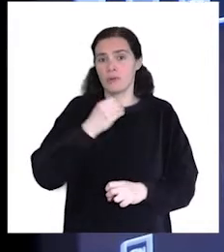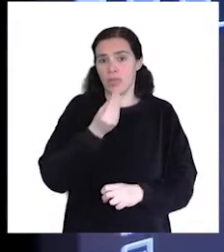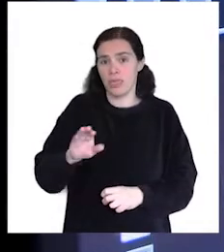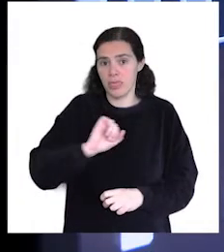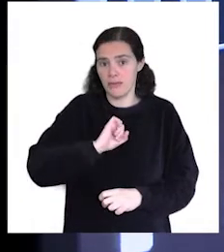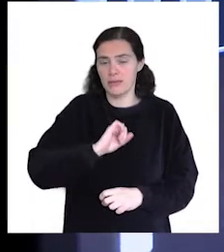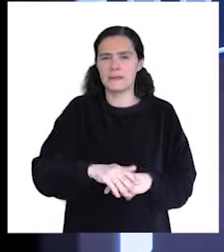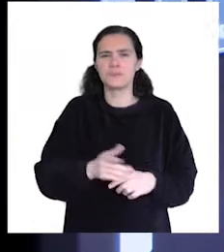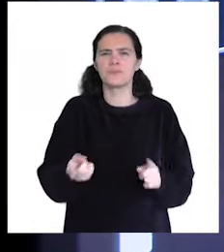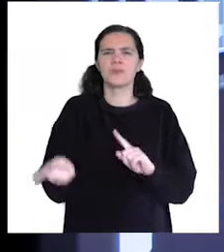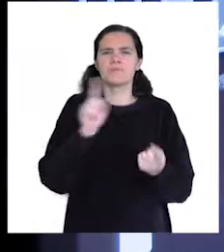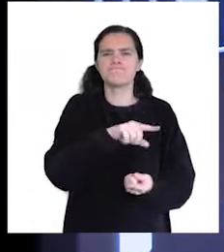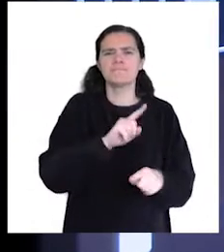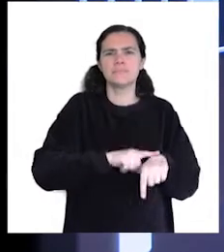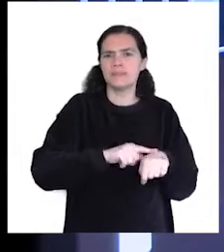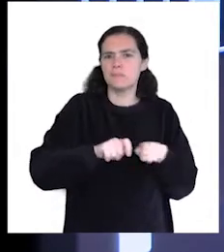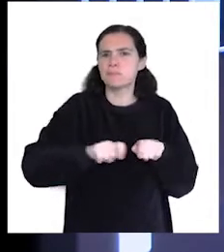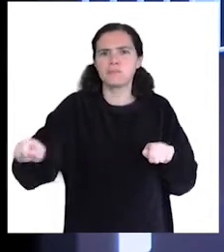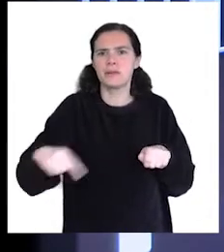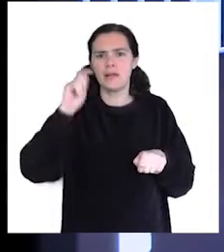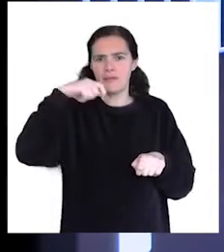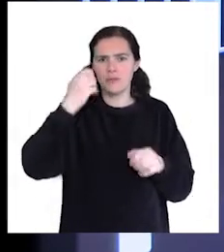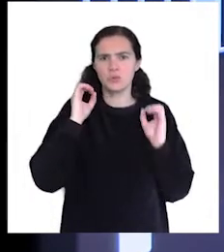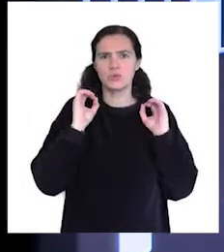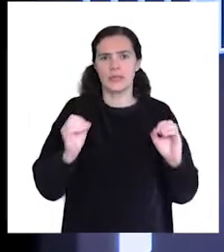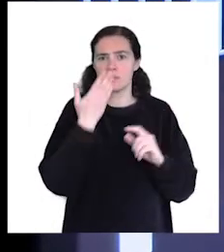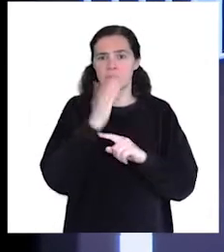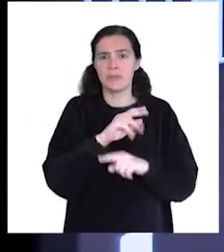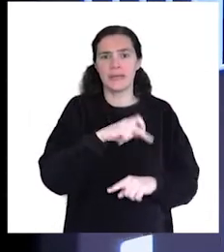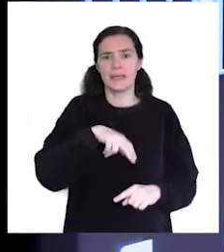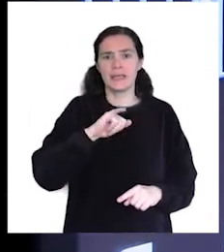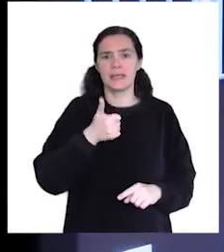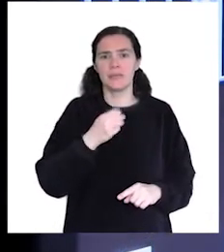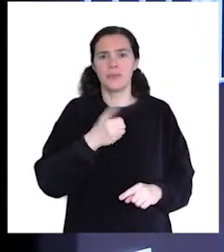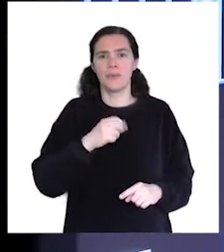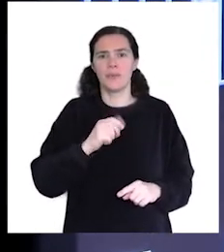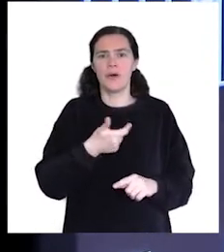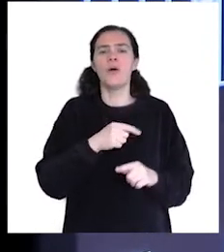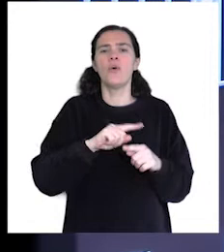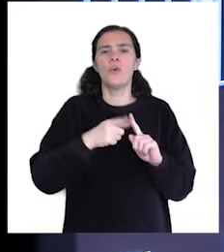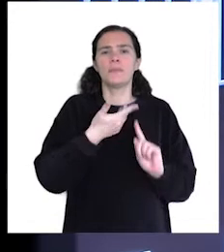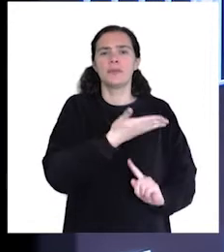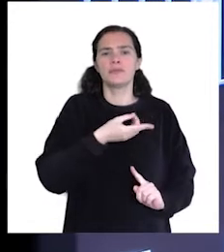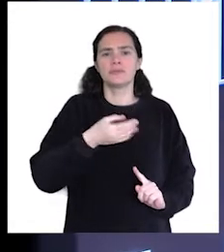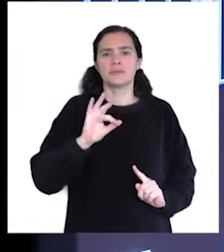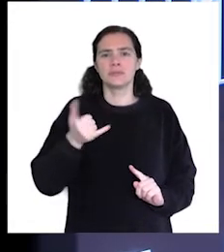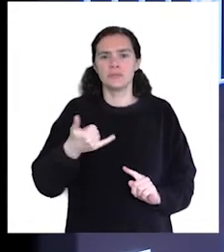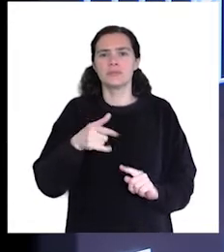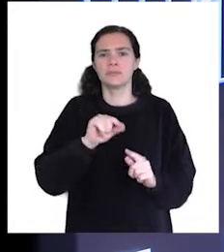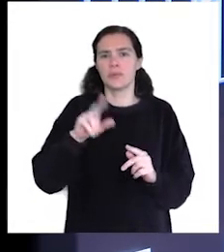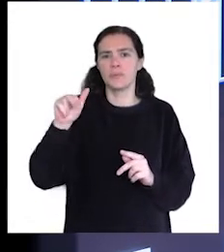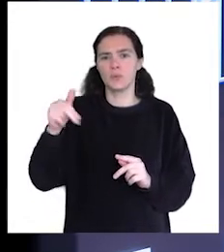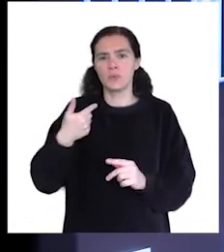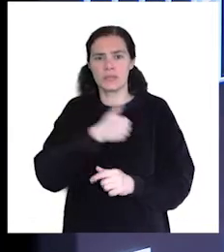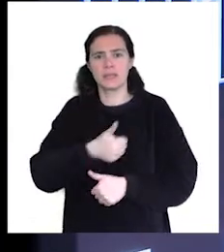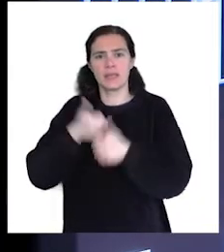infância, e em contrapartida, longos períodos sem qualquer filme, como acontece, por exemplo, entre o Aniki Bobó, realizado em 1942, e o